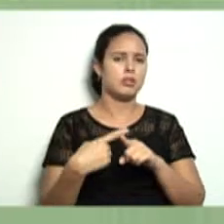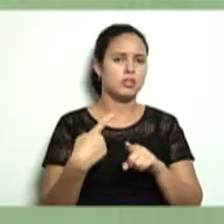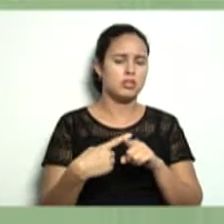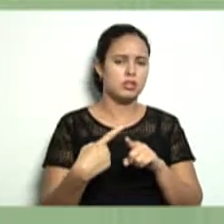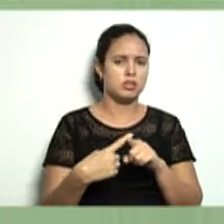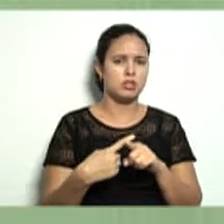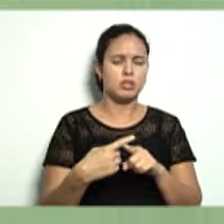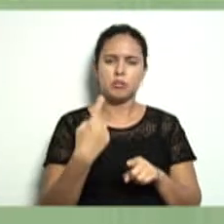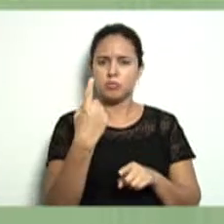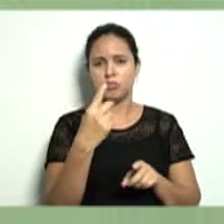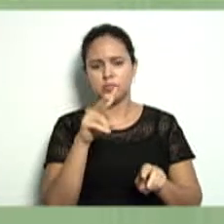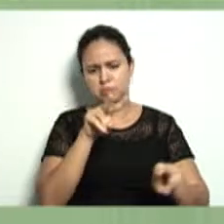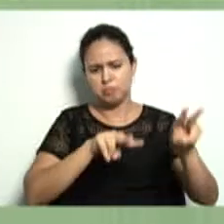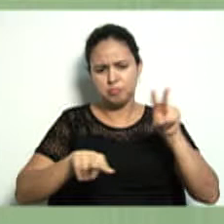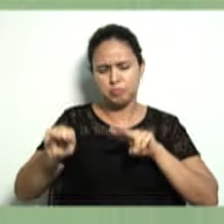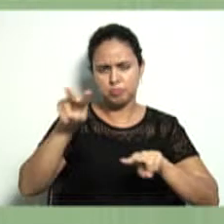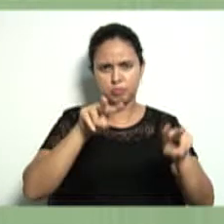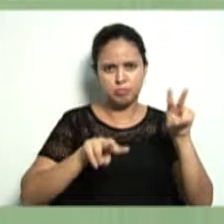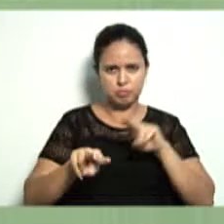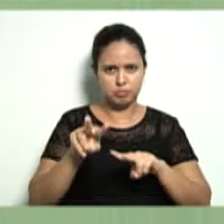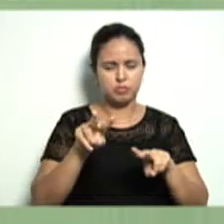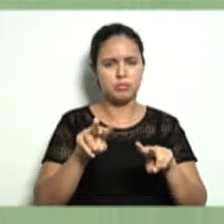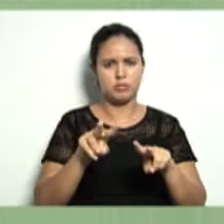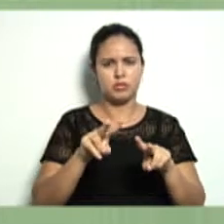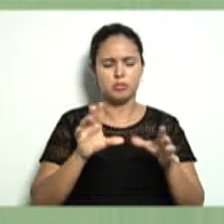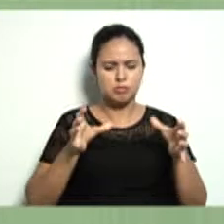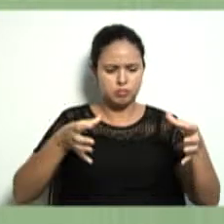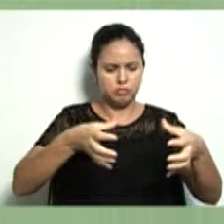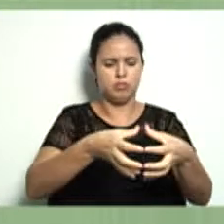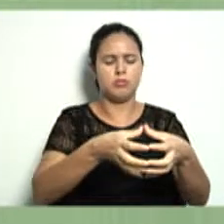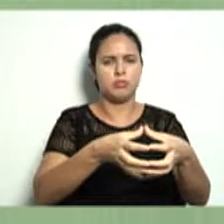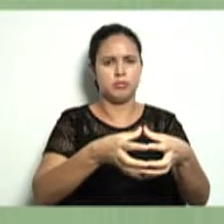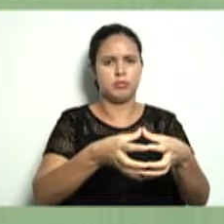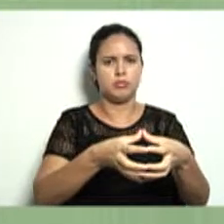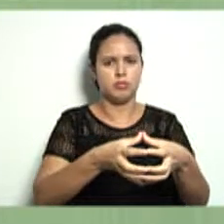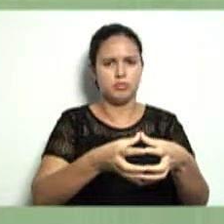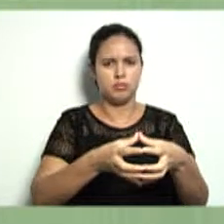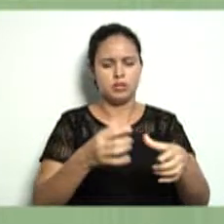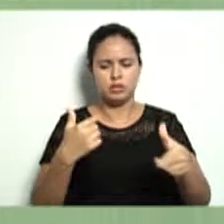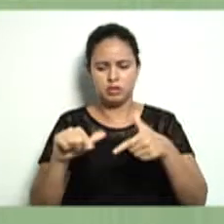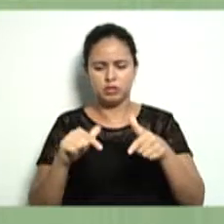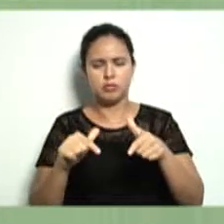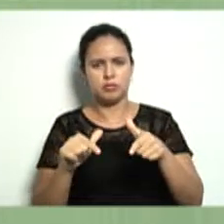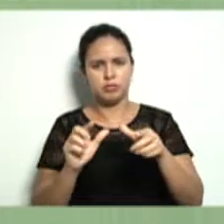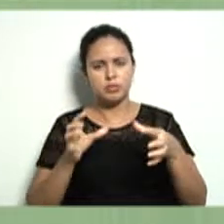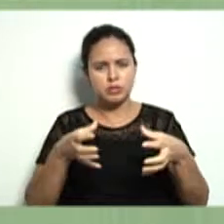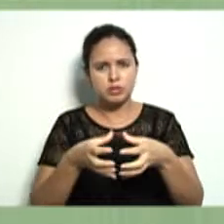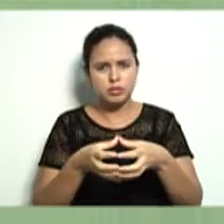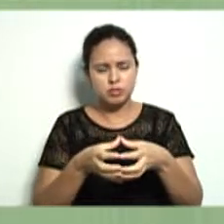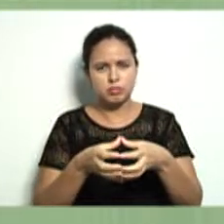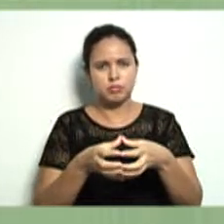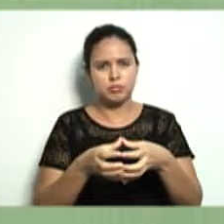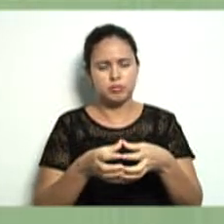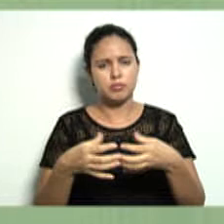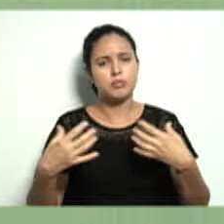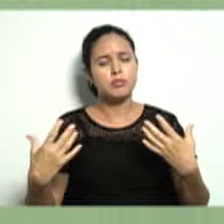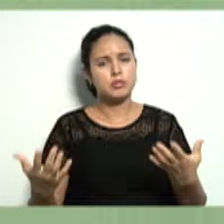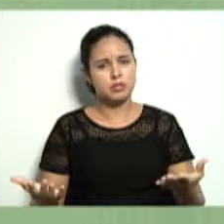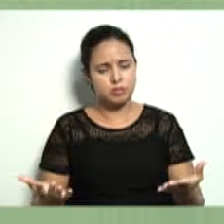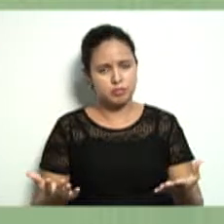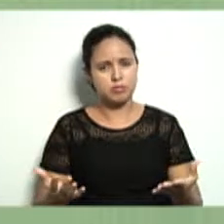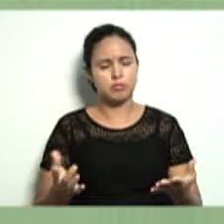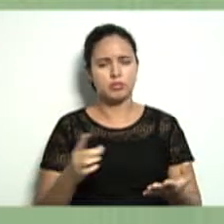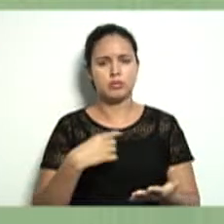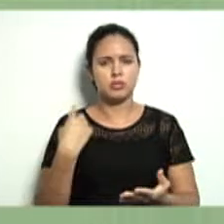uma visão, quando é centralizado e não trabalha em equipe, é um chefe, nós